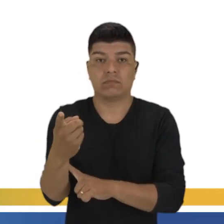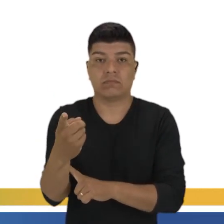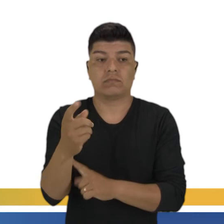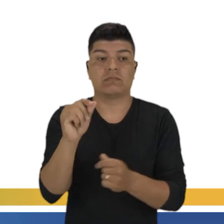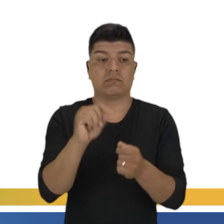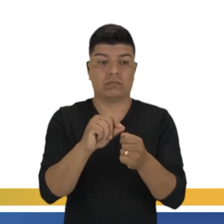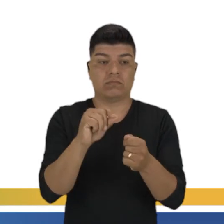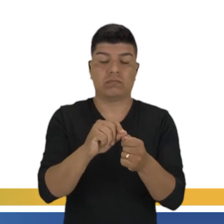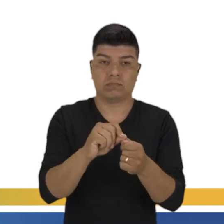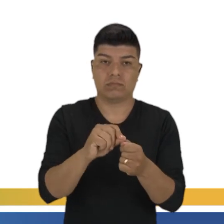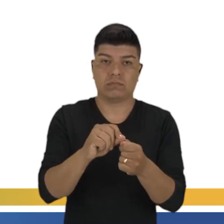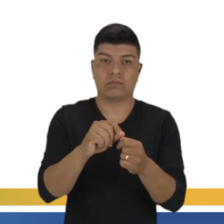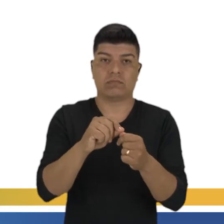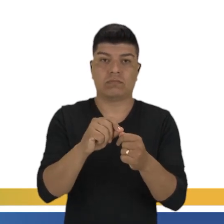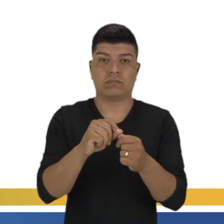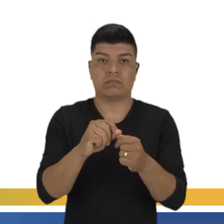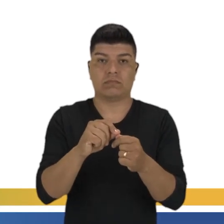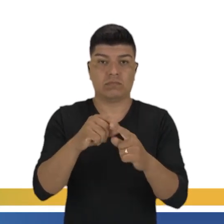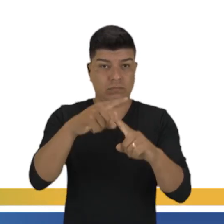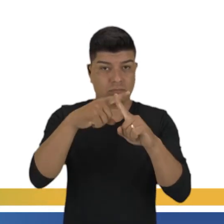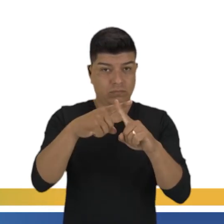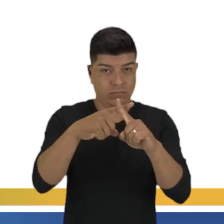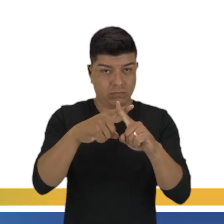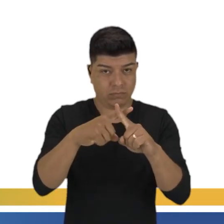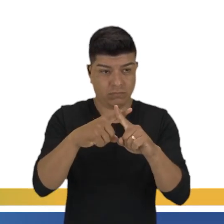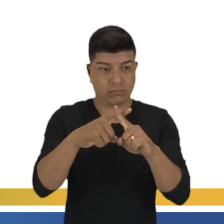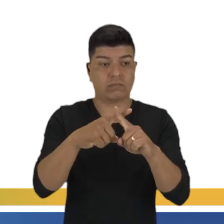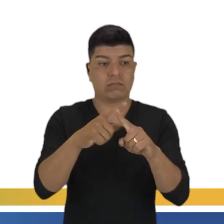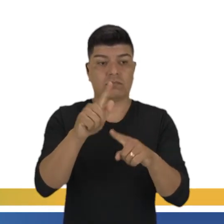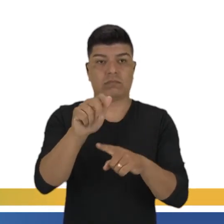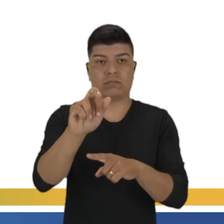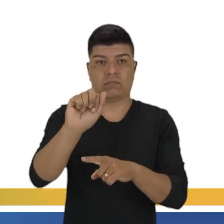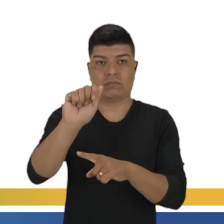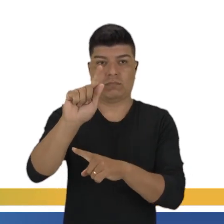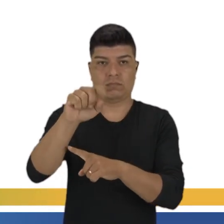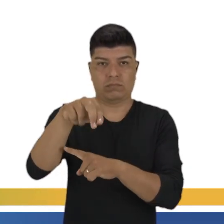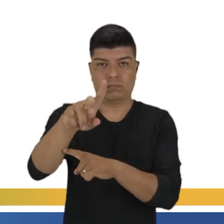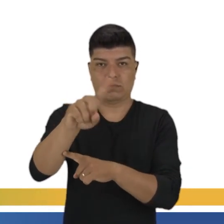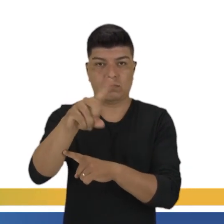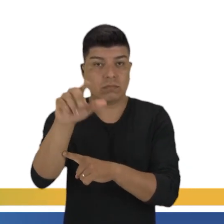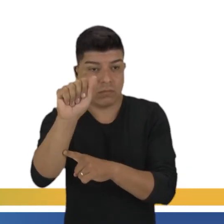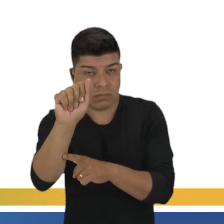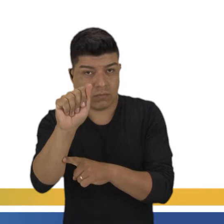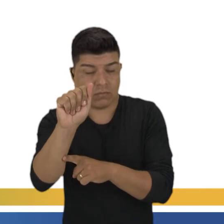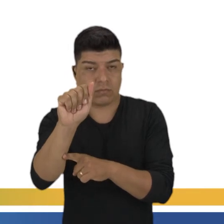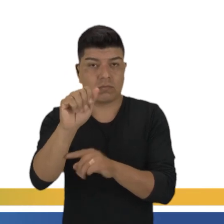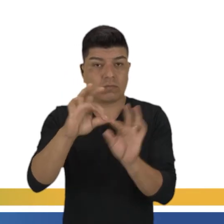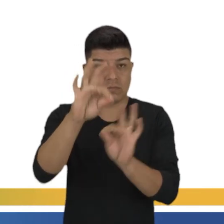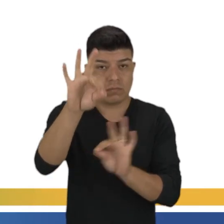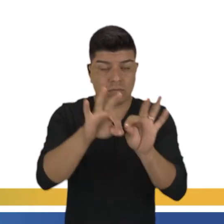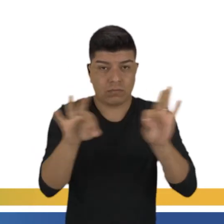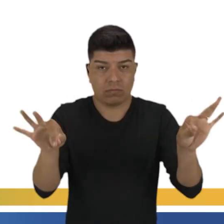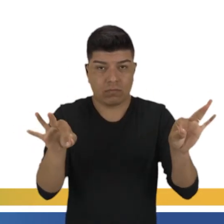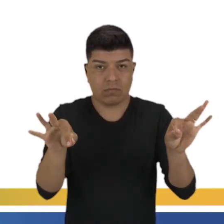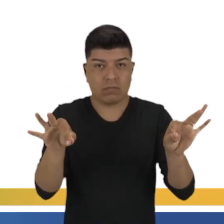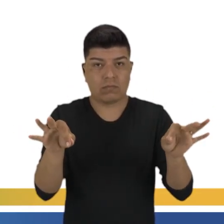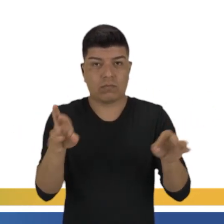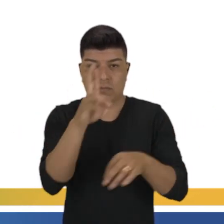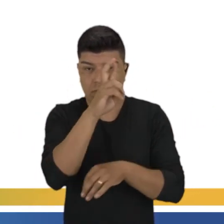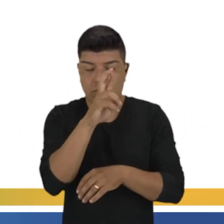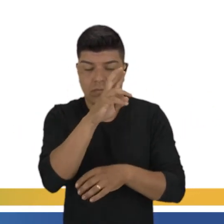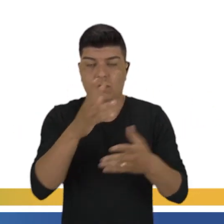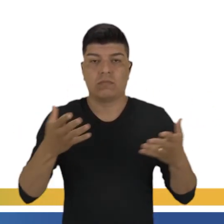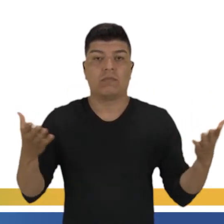fará a multiplicação das grandezas em extremidade. Então, verifique a resolução